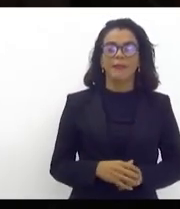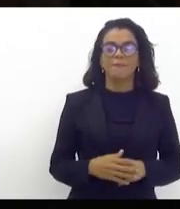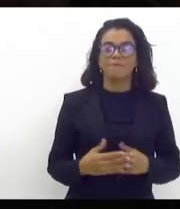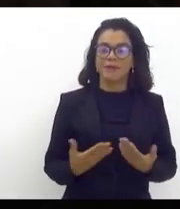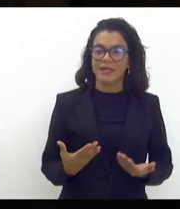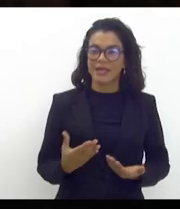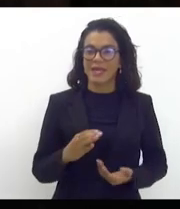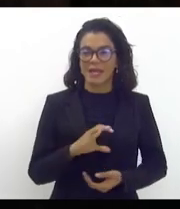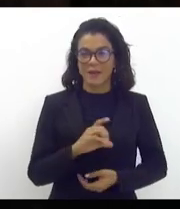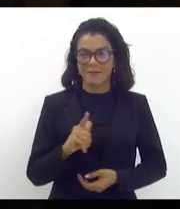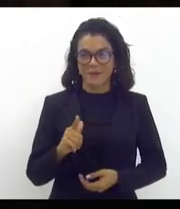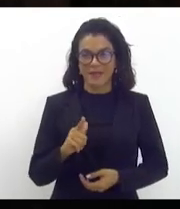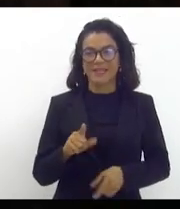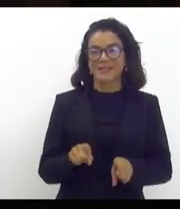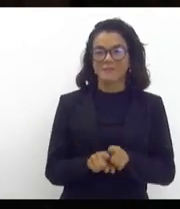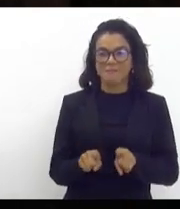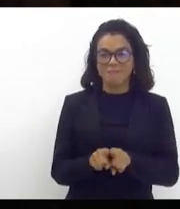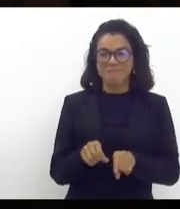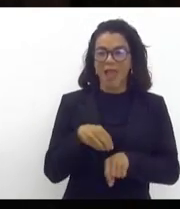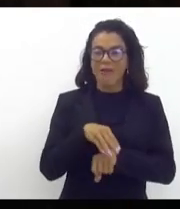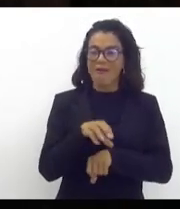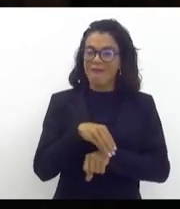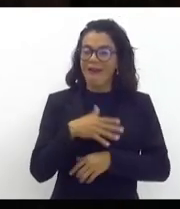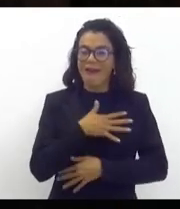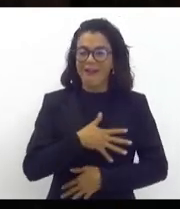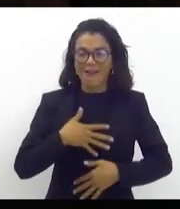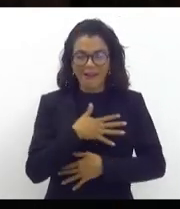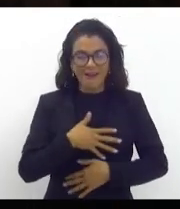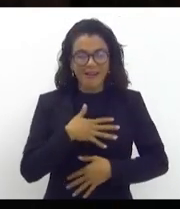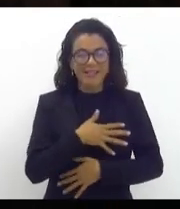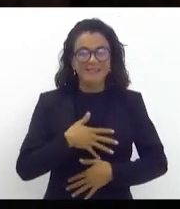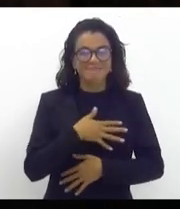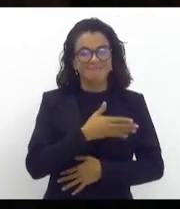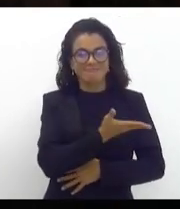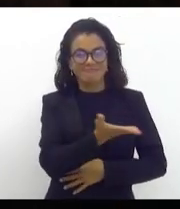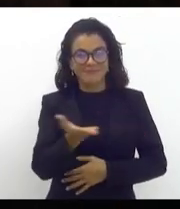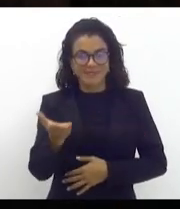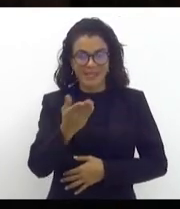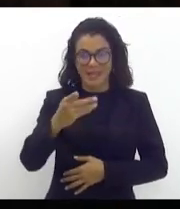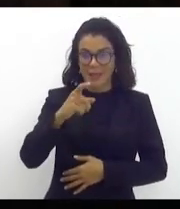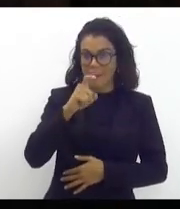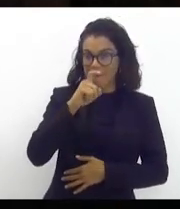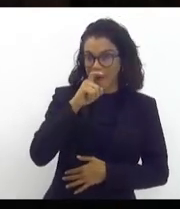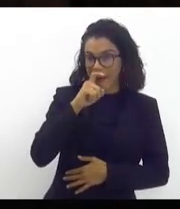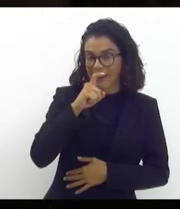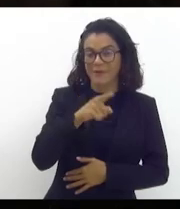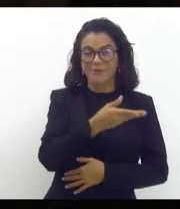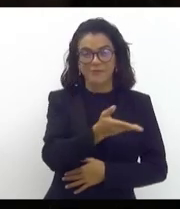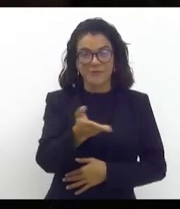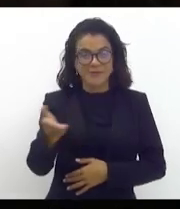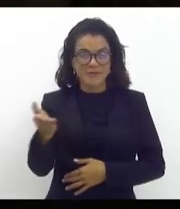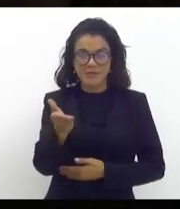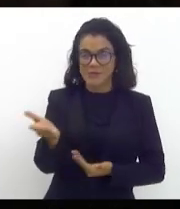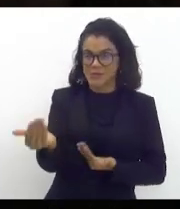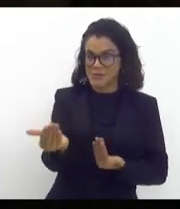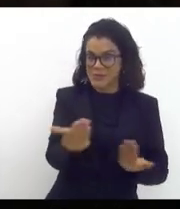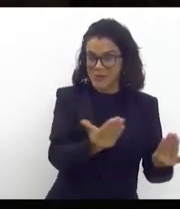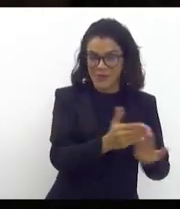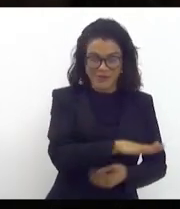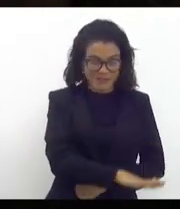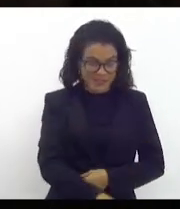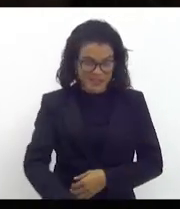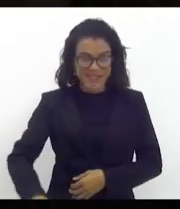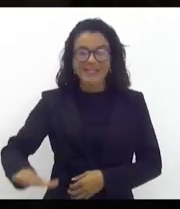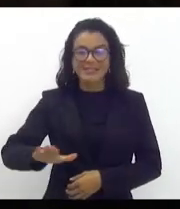grande alegria, a gente traz essa notícia, saudando a você que é pai, a você, jovem, criança,